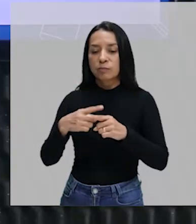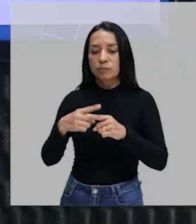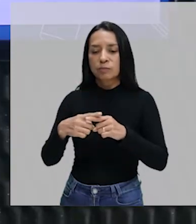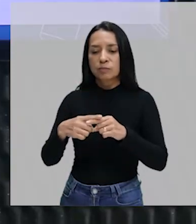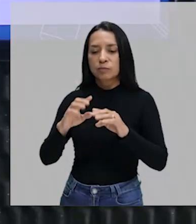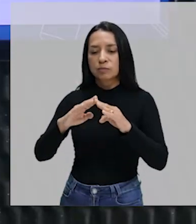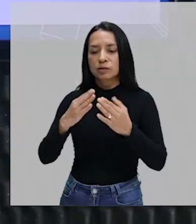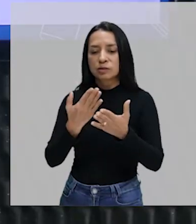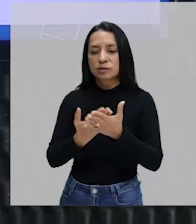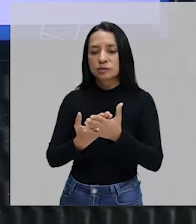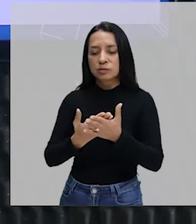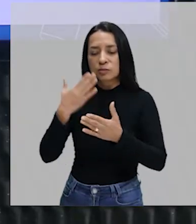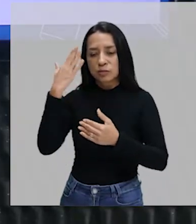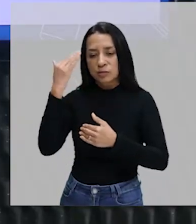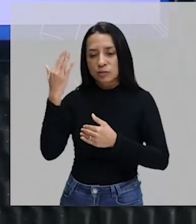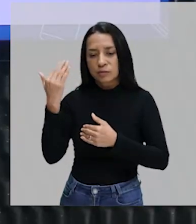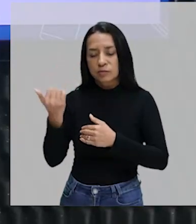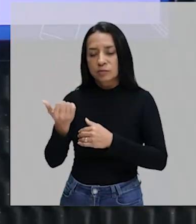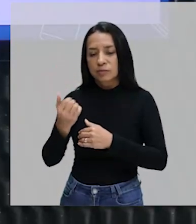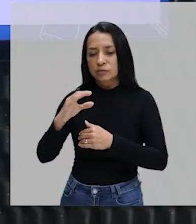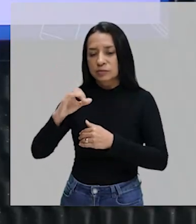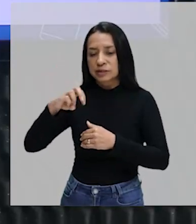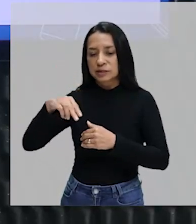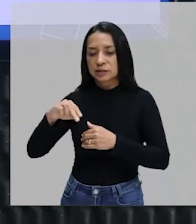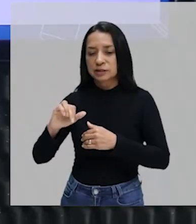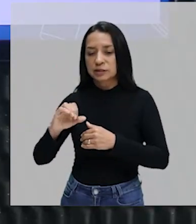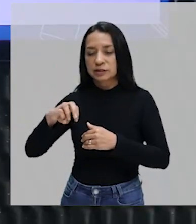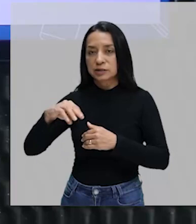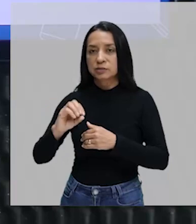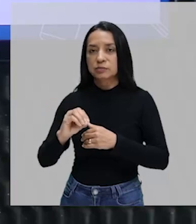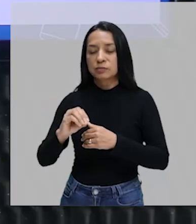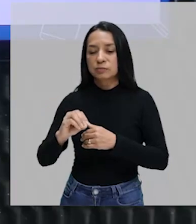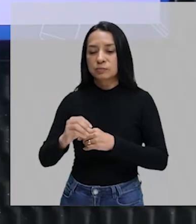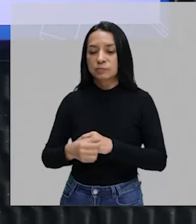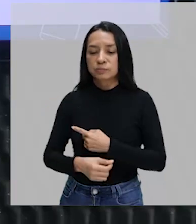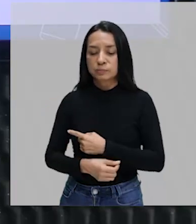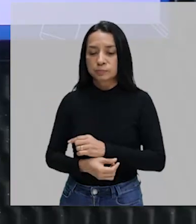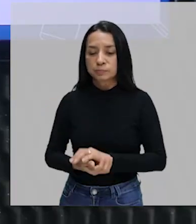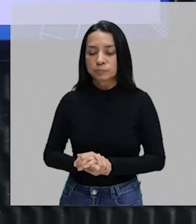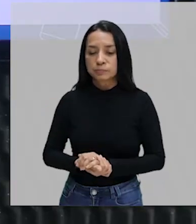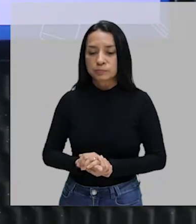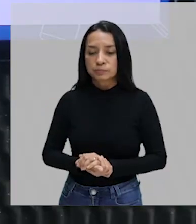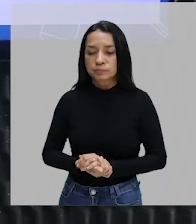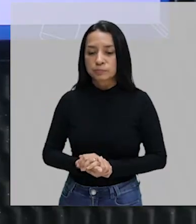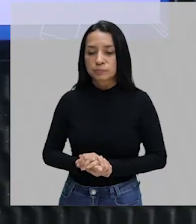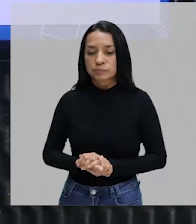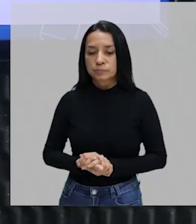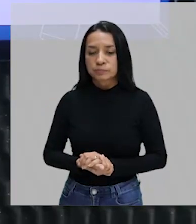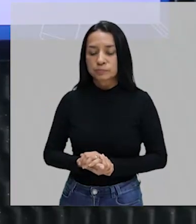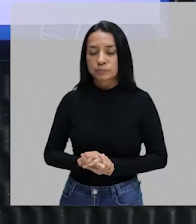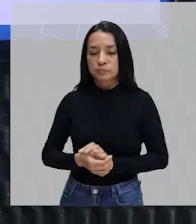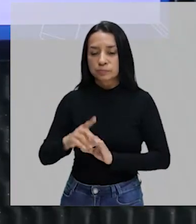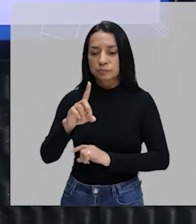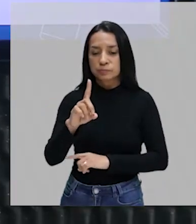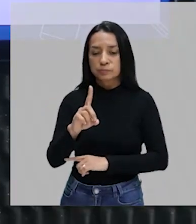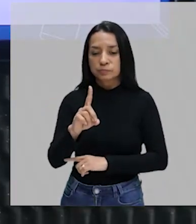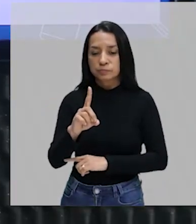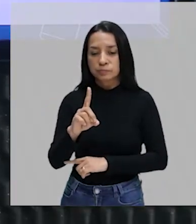helenística, famoso cinismo, lá em Atenas. Não, não é o cinismo.